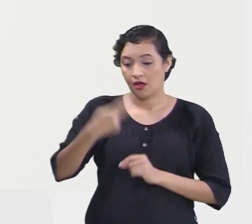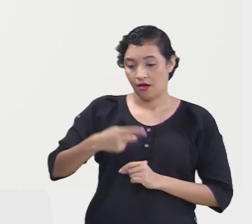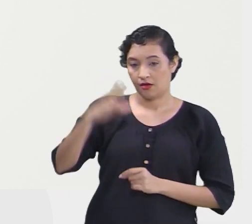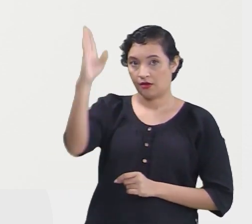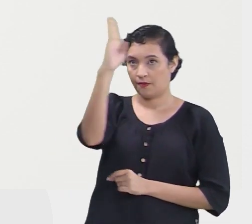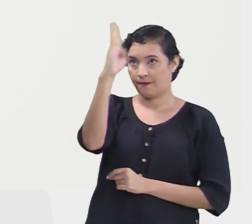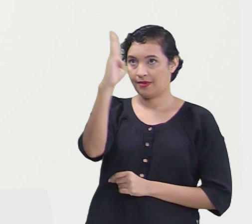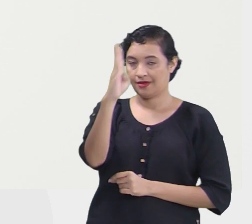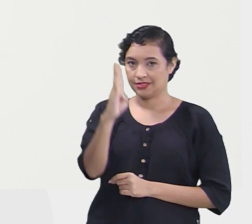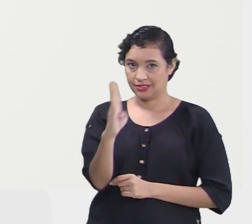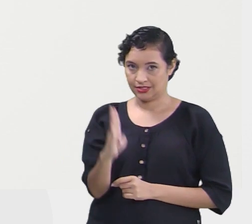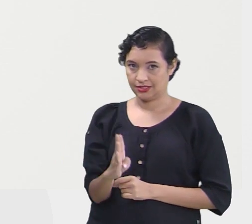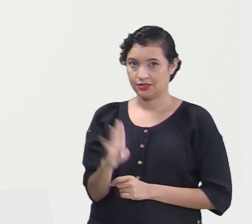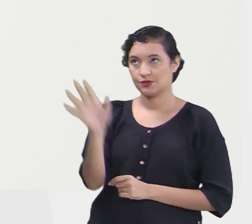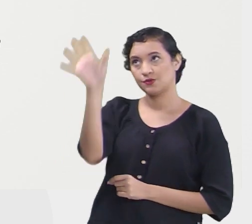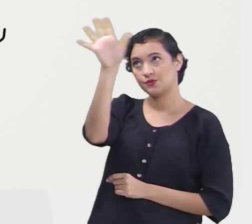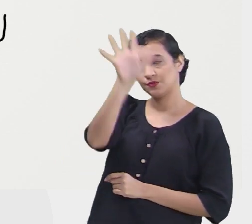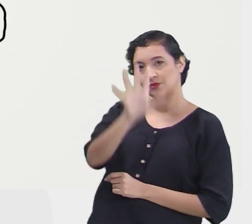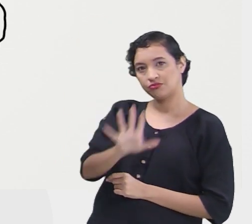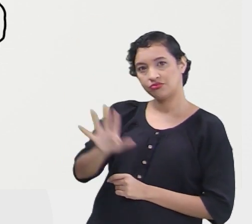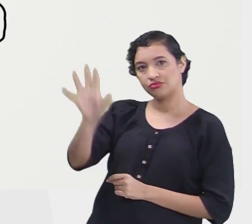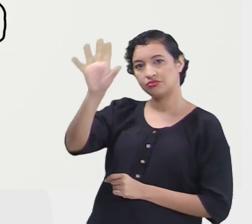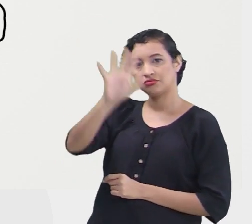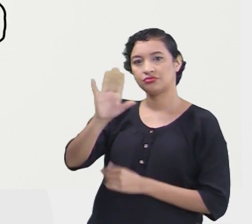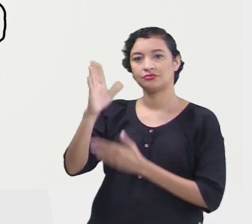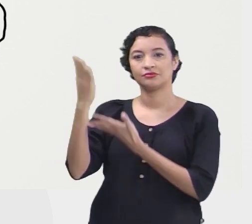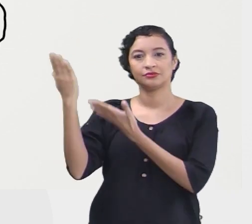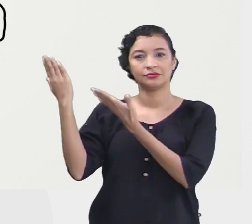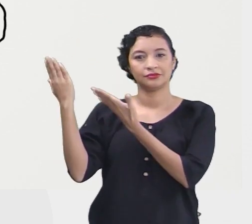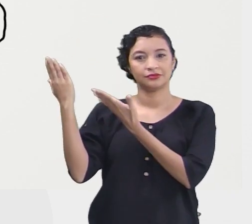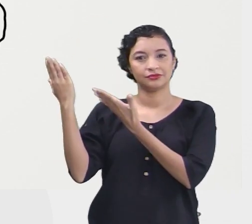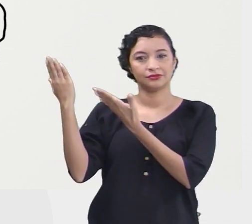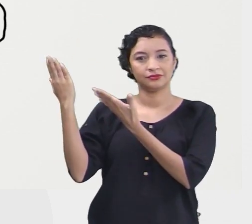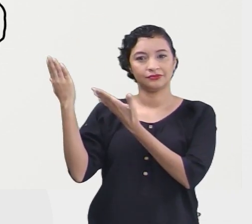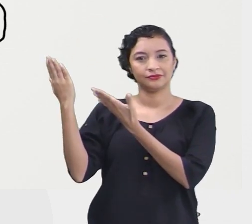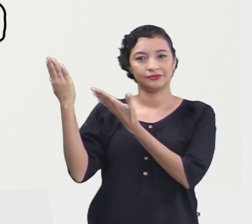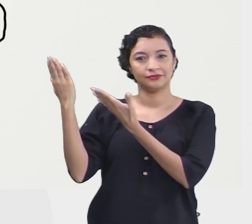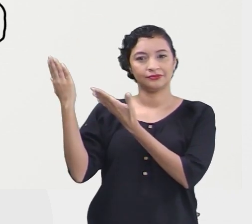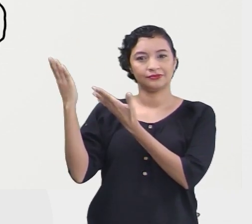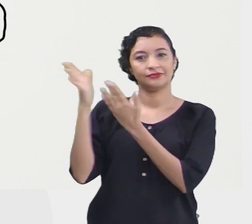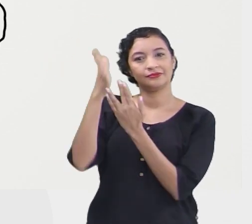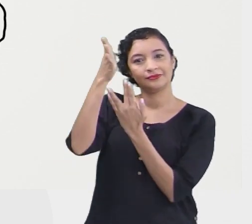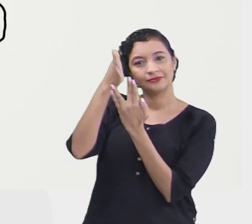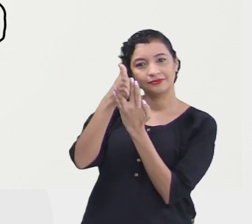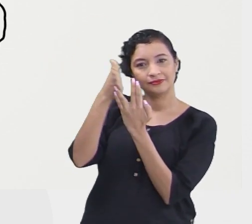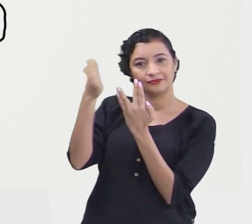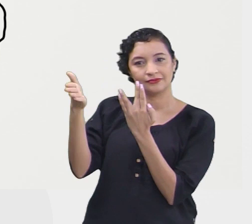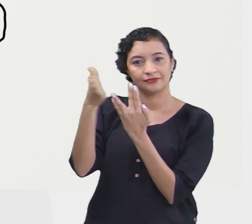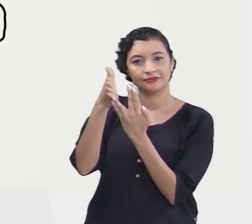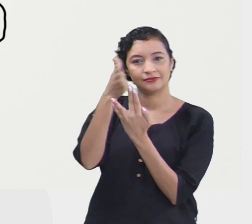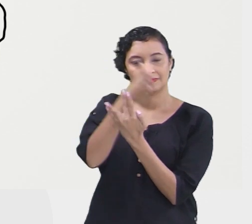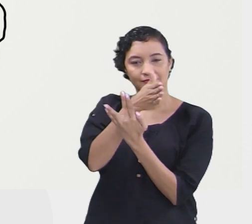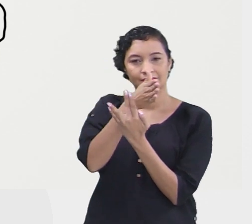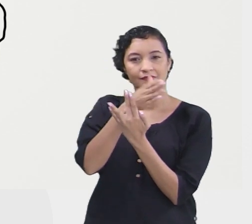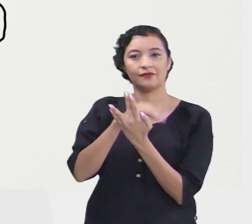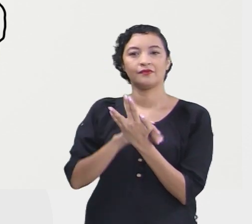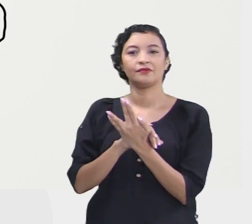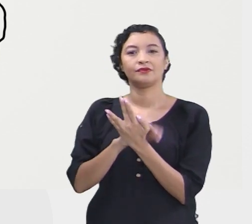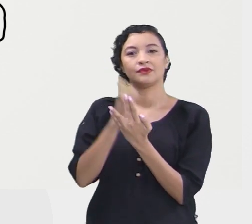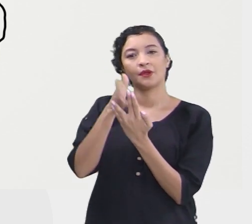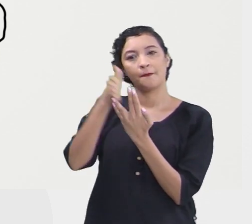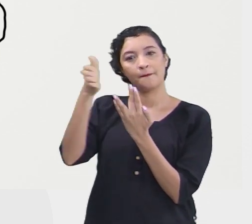Brasil, mais uma vez esse mapa maravilhoso, o território do Brasil foi dividido em duas partes. A parte que representa a